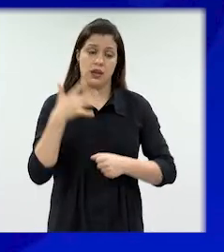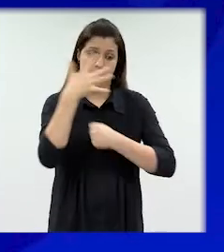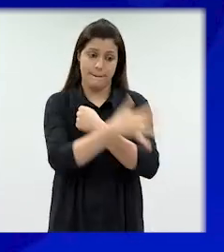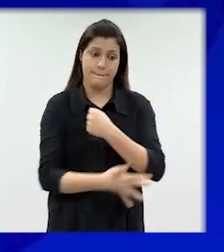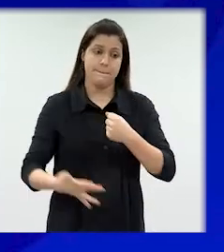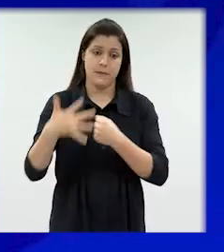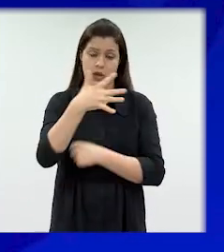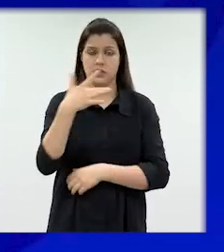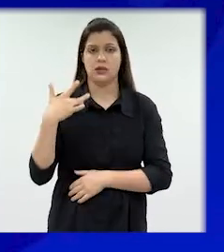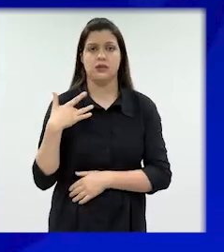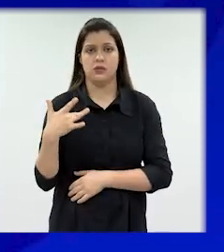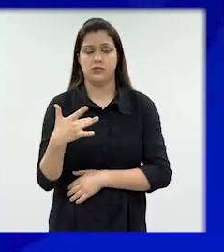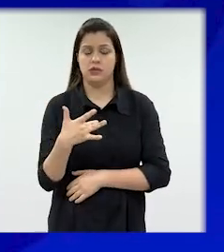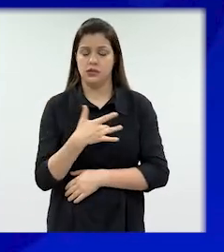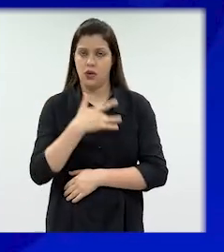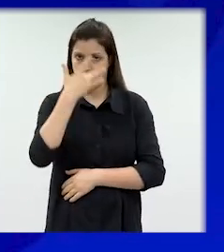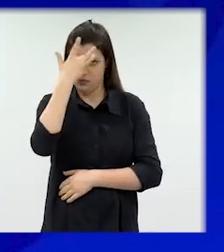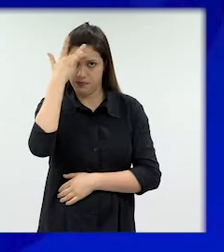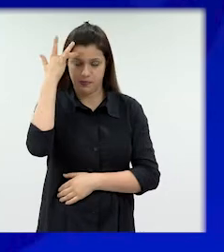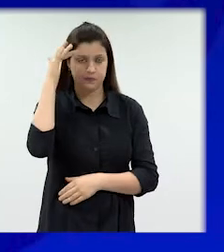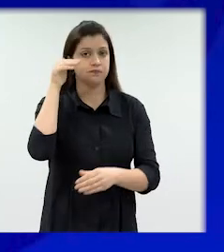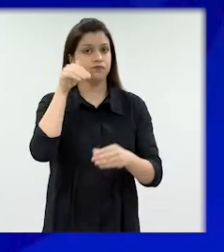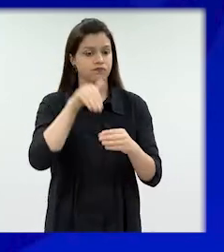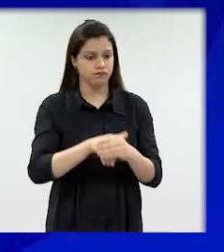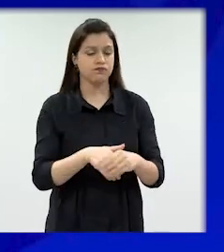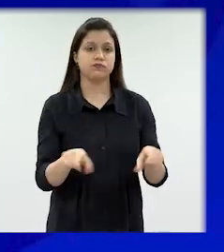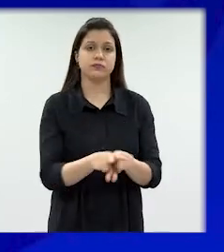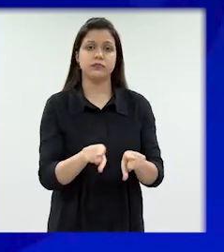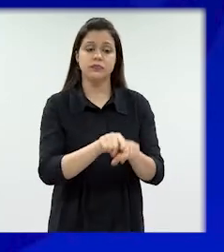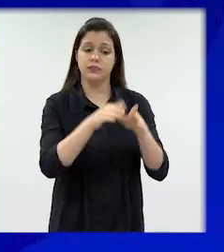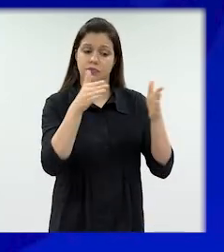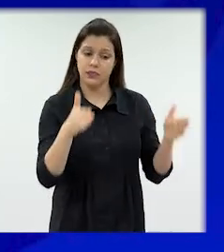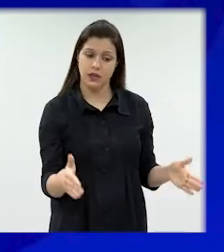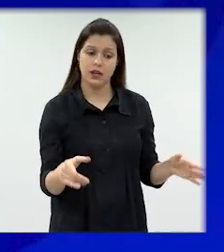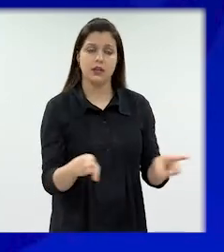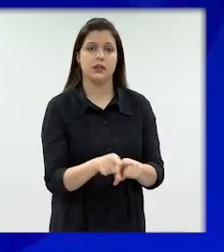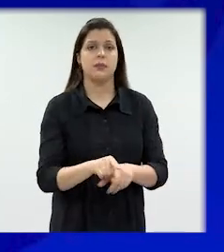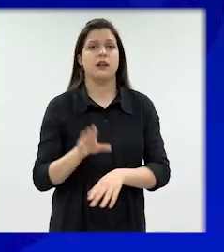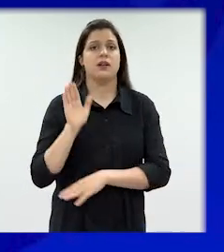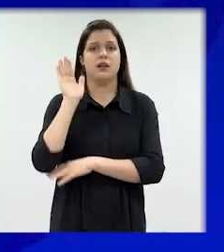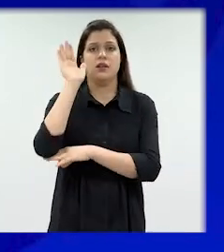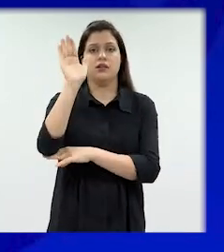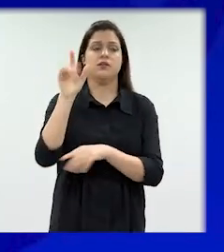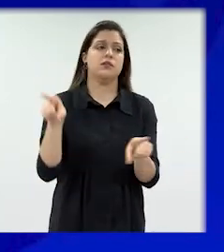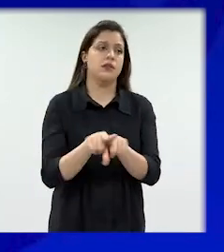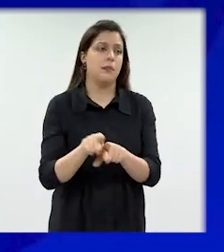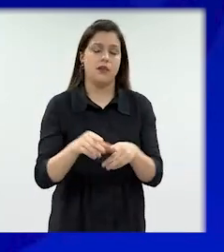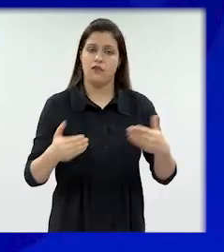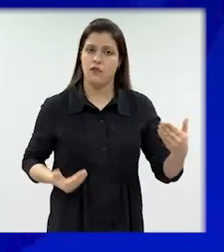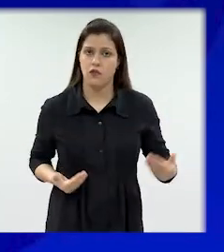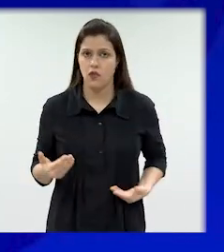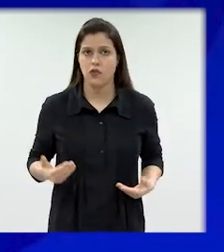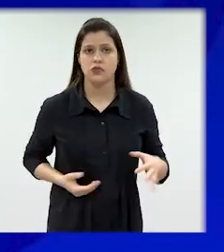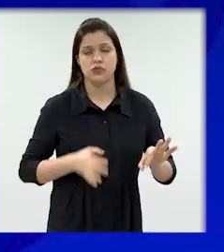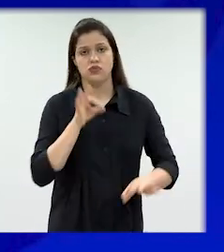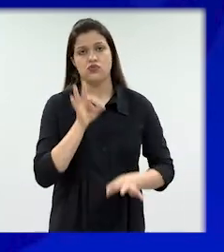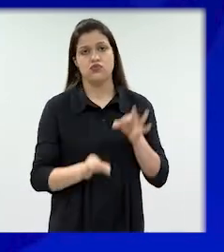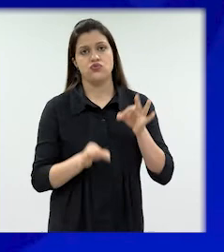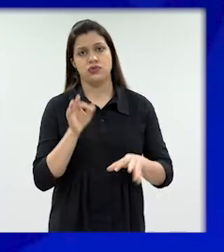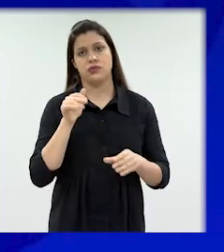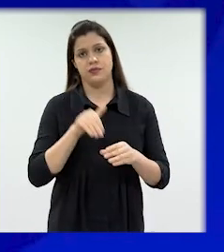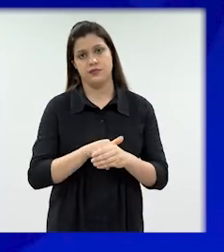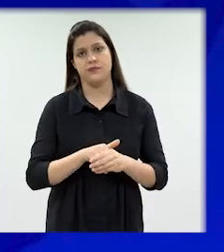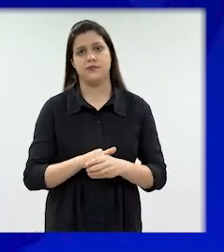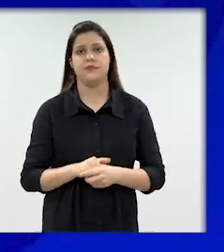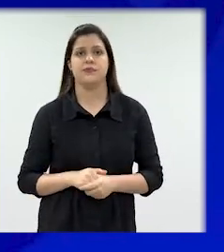buscar preservar a saúde do eleitor, do mesário, dos candidatos, dos funcionários da Justiça Eleitoral, para